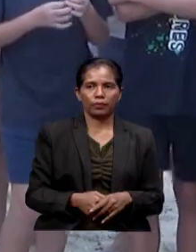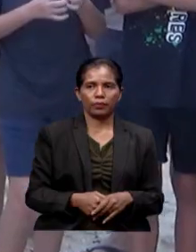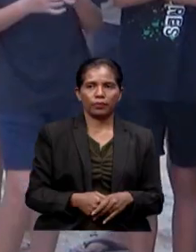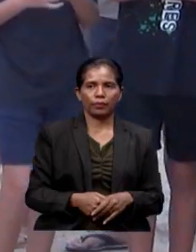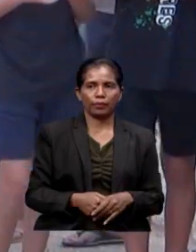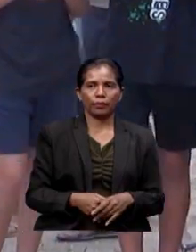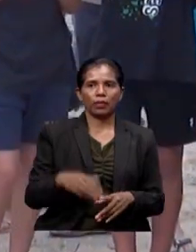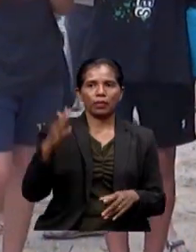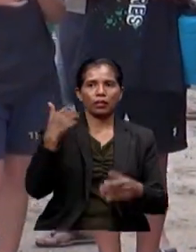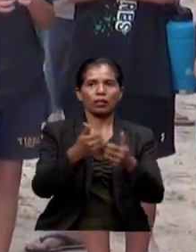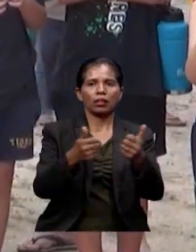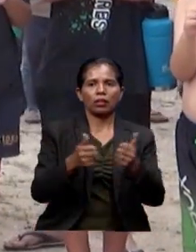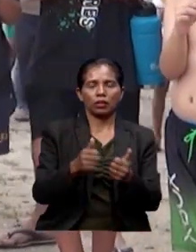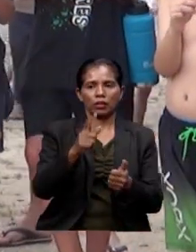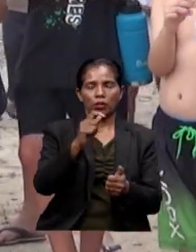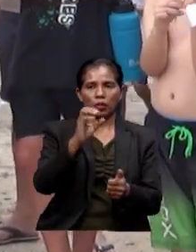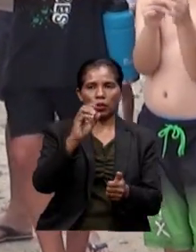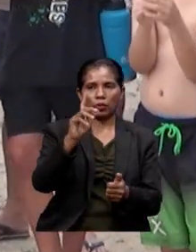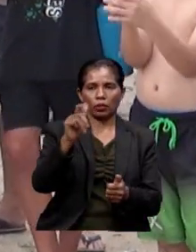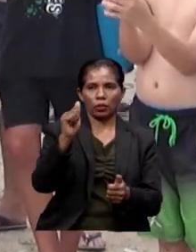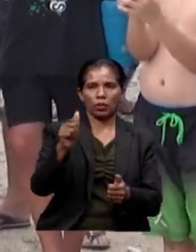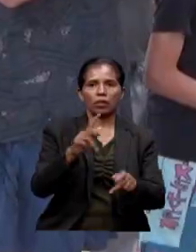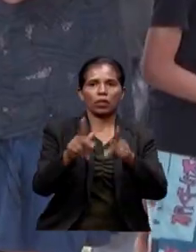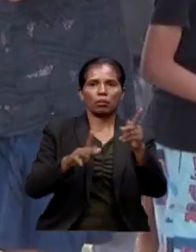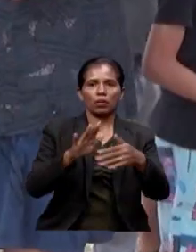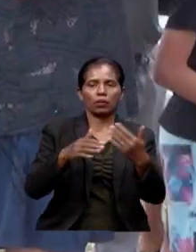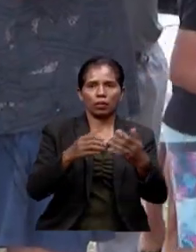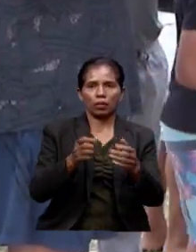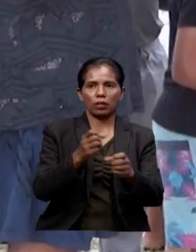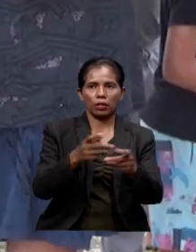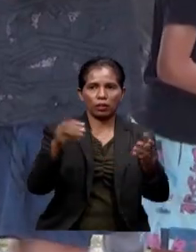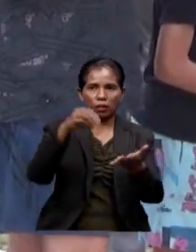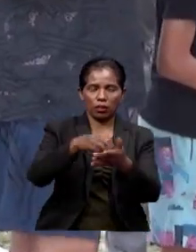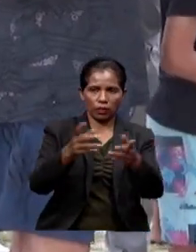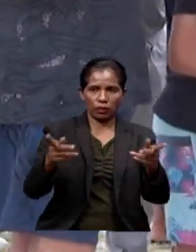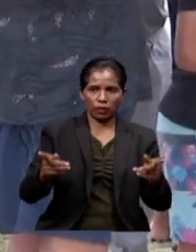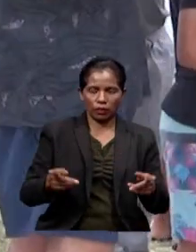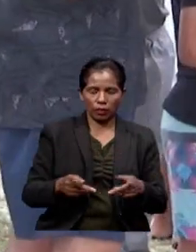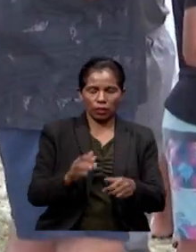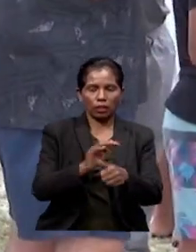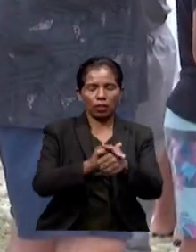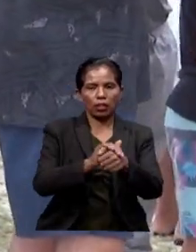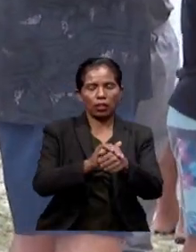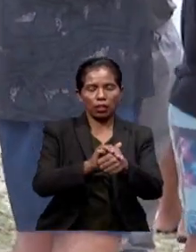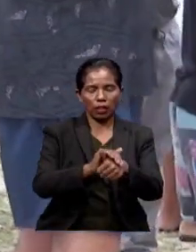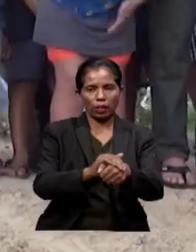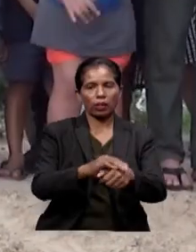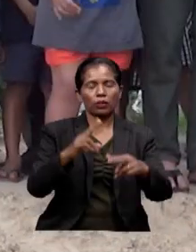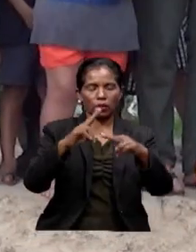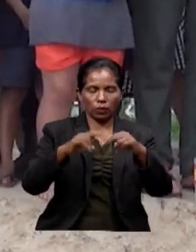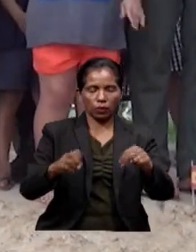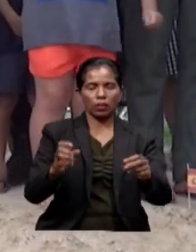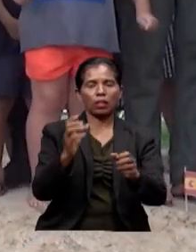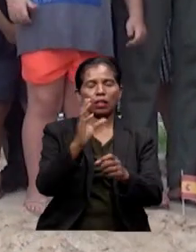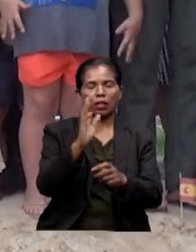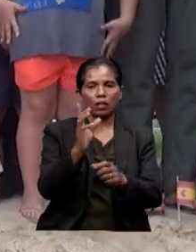Antes ne asosiasaun tokar no komunidade ia area referi kria una fati na tu bele tau lenuk tolun ia fati in konservasaun ne durante loron hat nulu nune